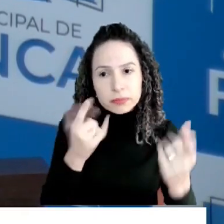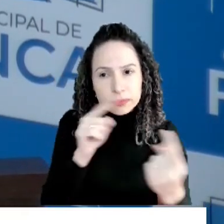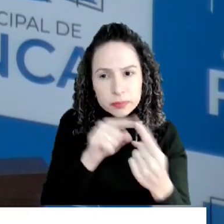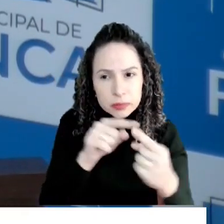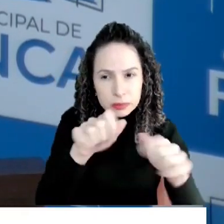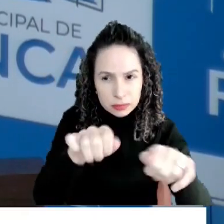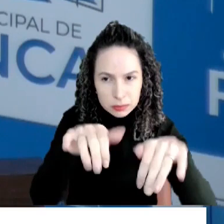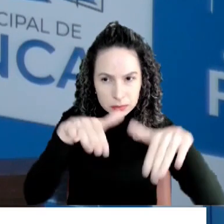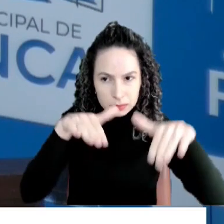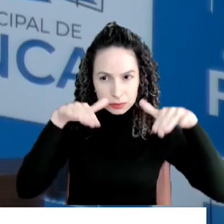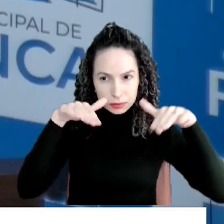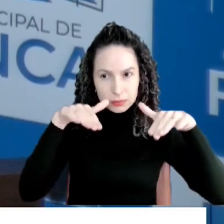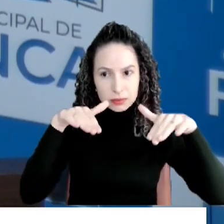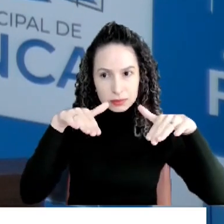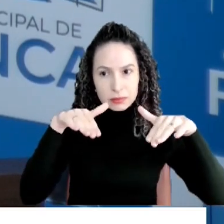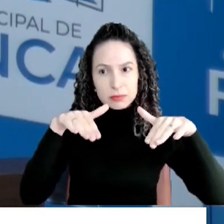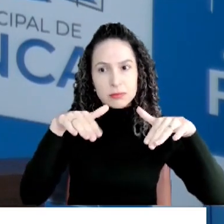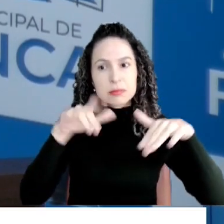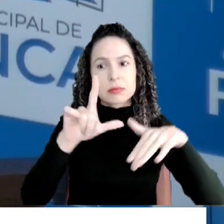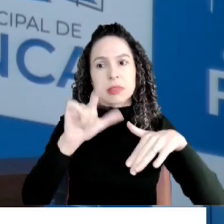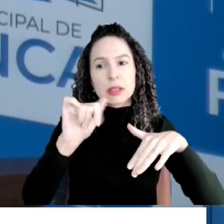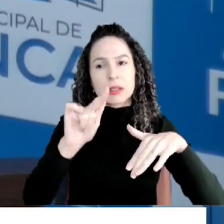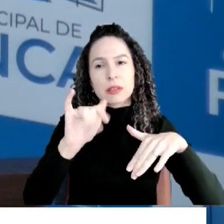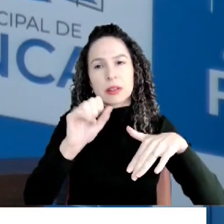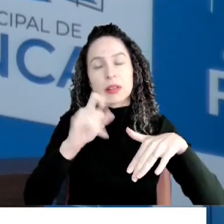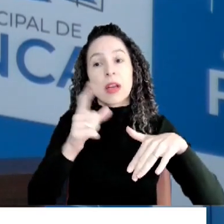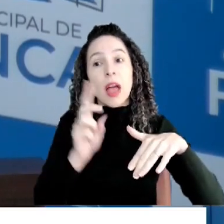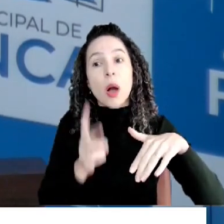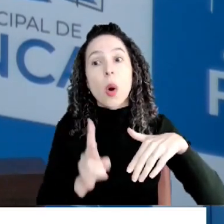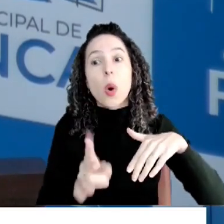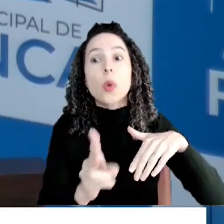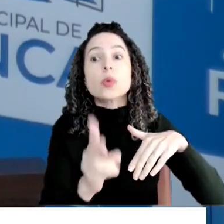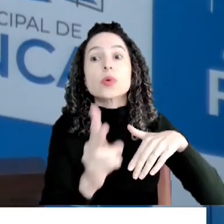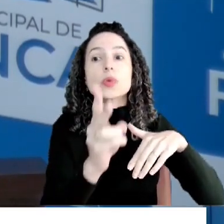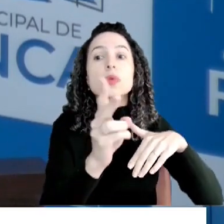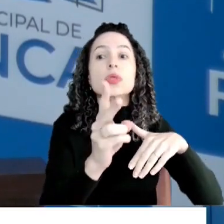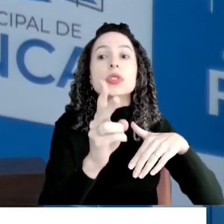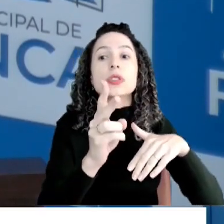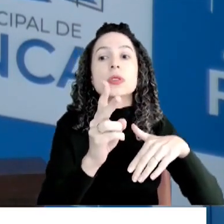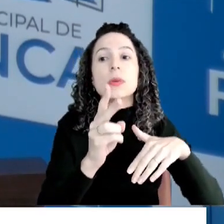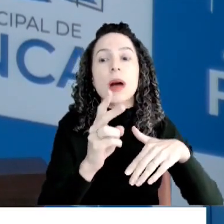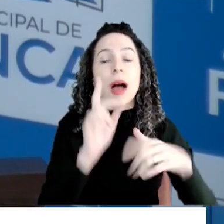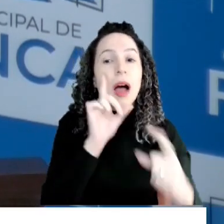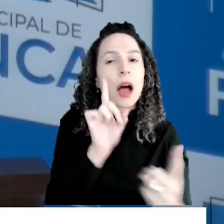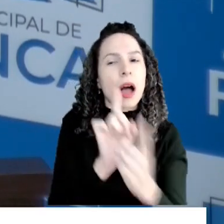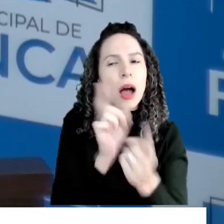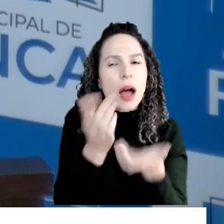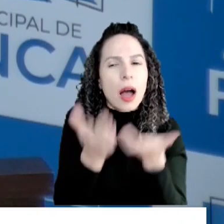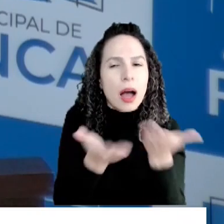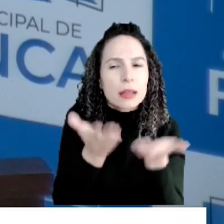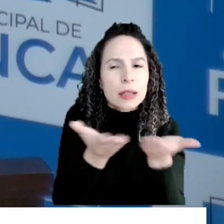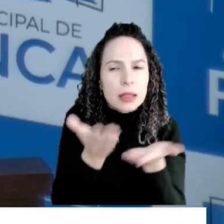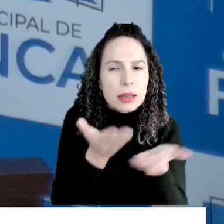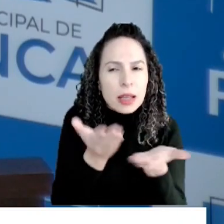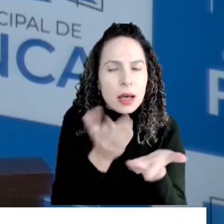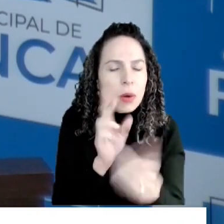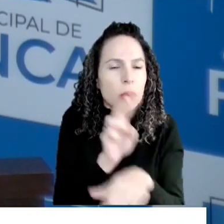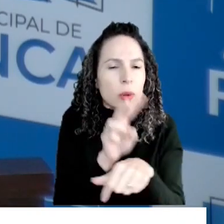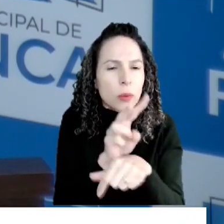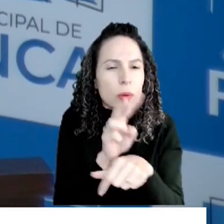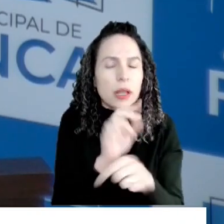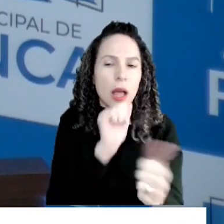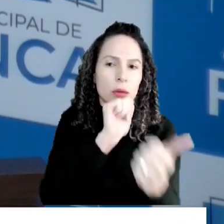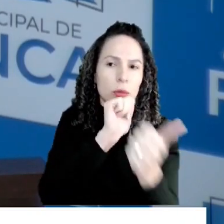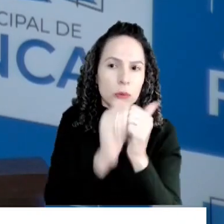Legislativa visa dar continuidade no atendimento e na defesa do esporte, da saúde,